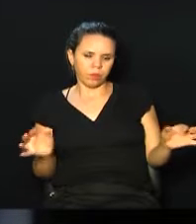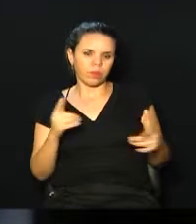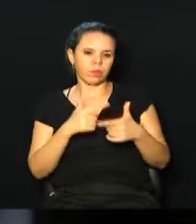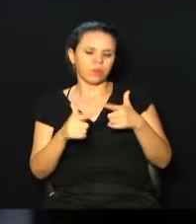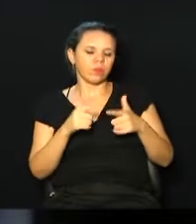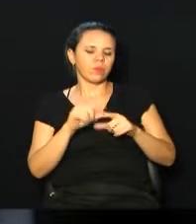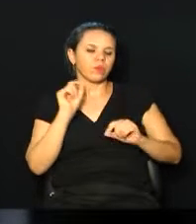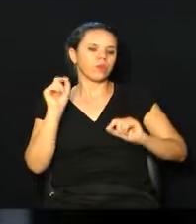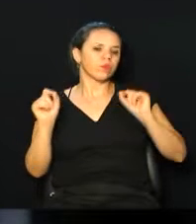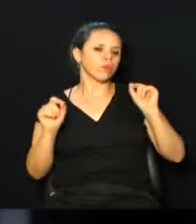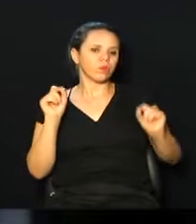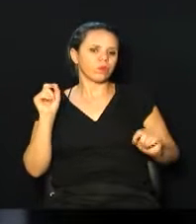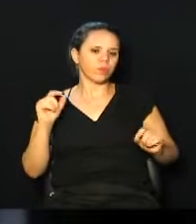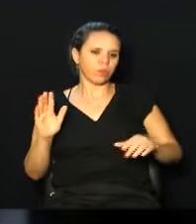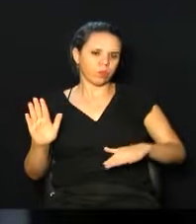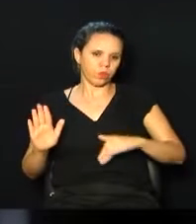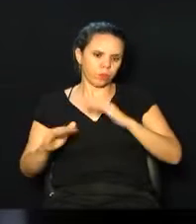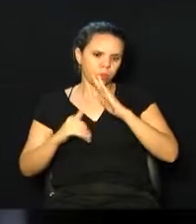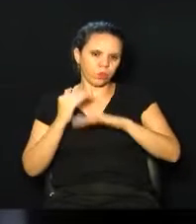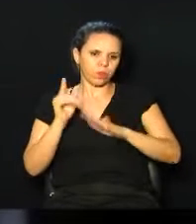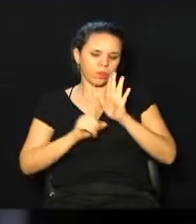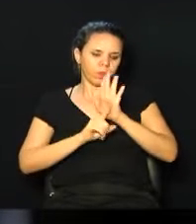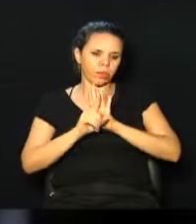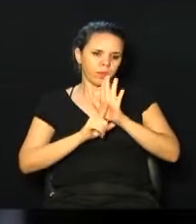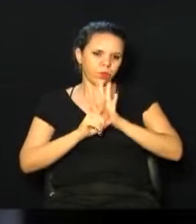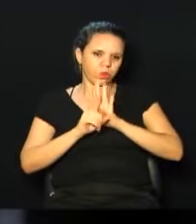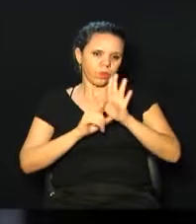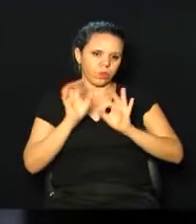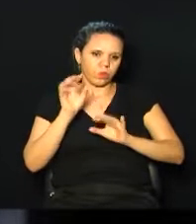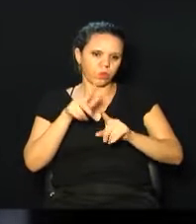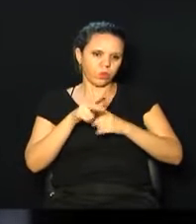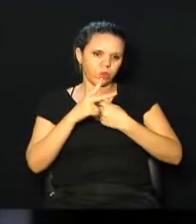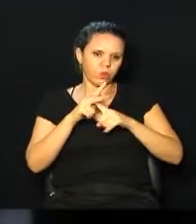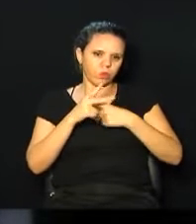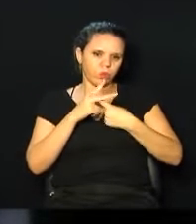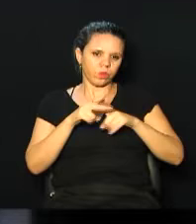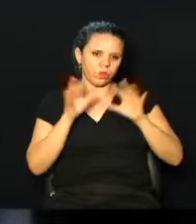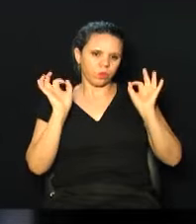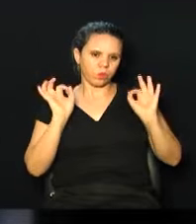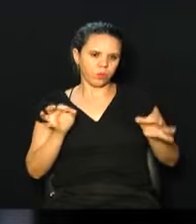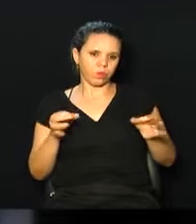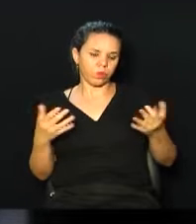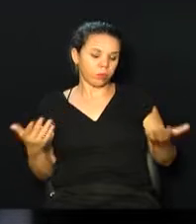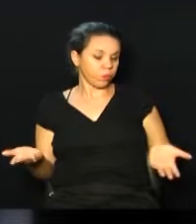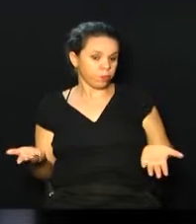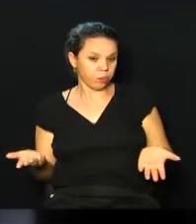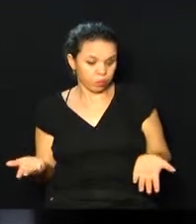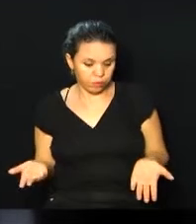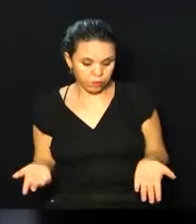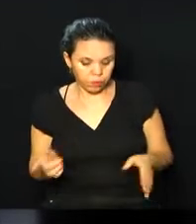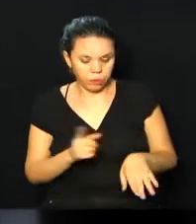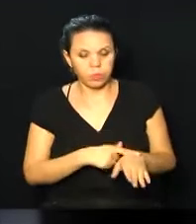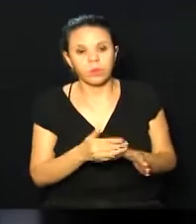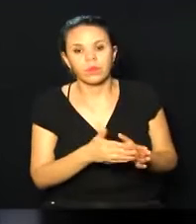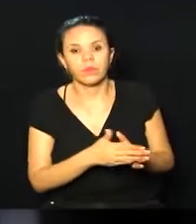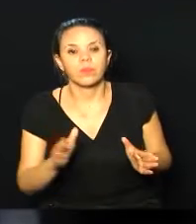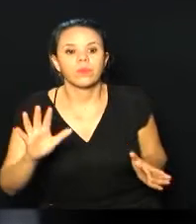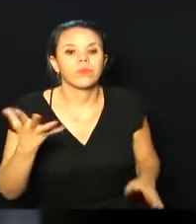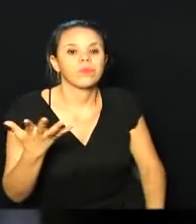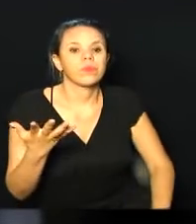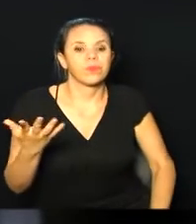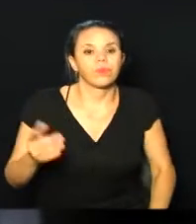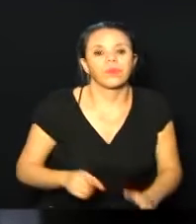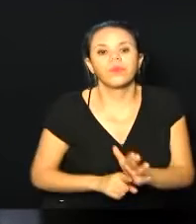é desenvolver o estudo para acertar isso corretamente. E o tempo de recorrência de um estudo